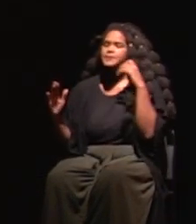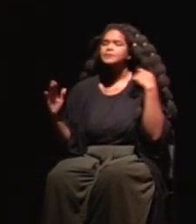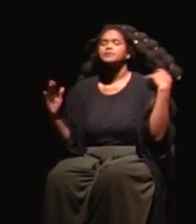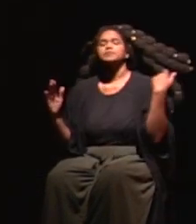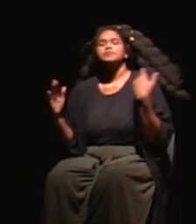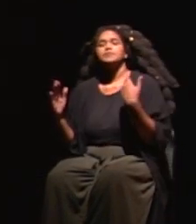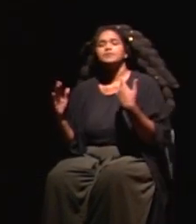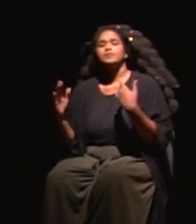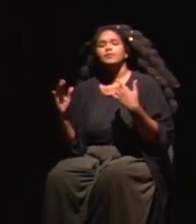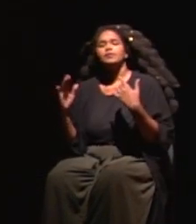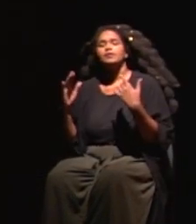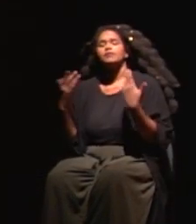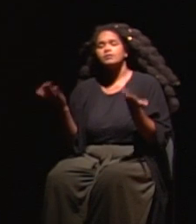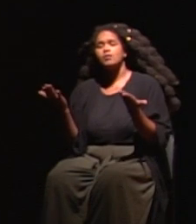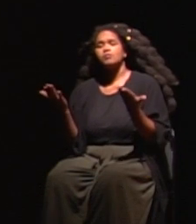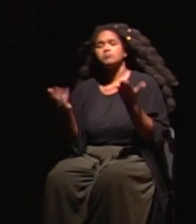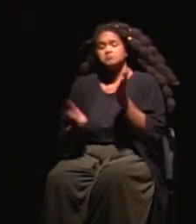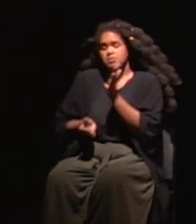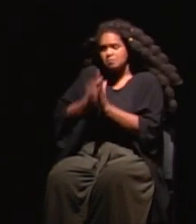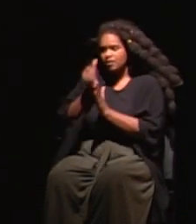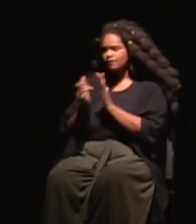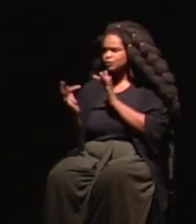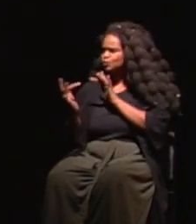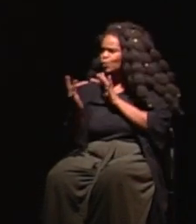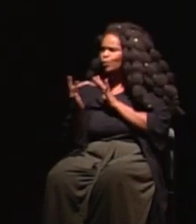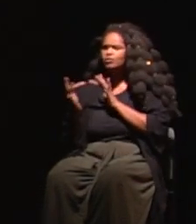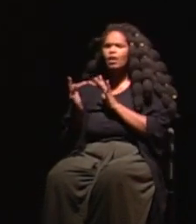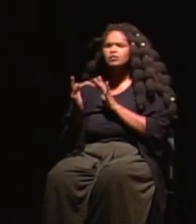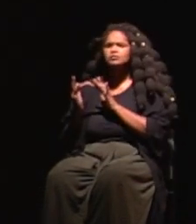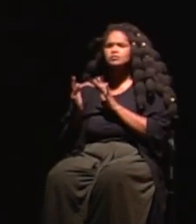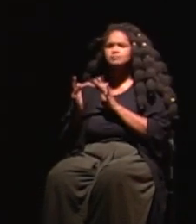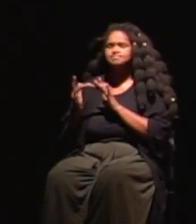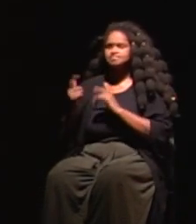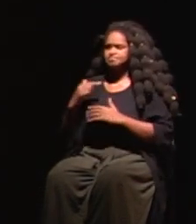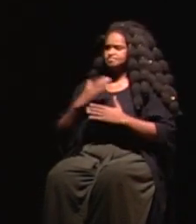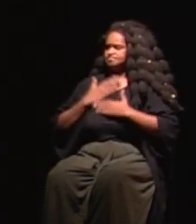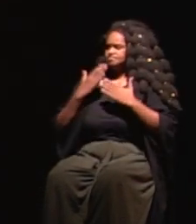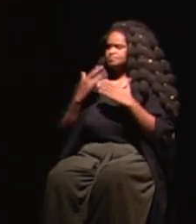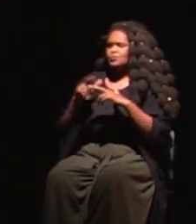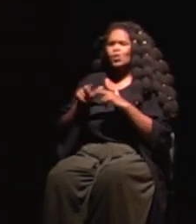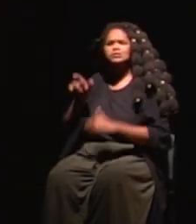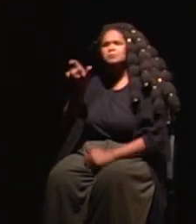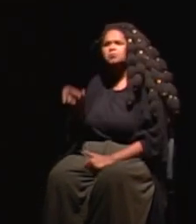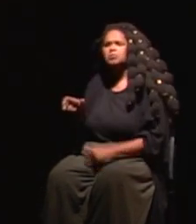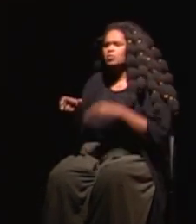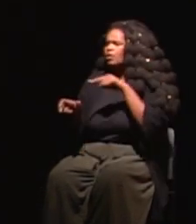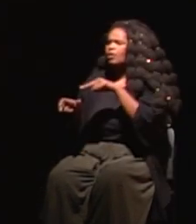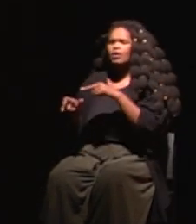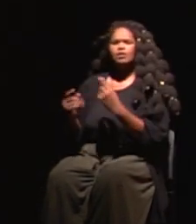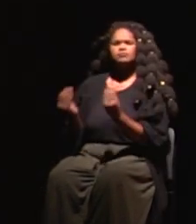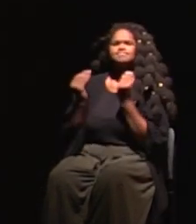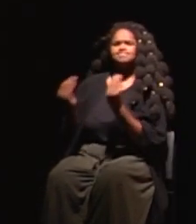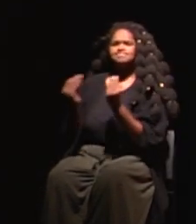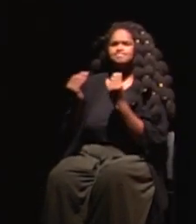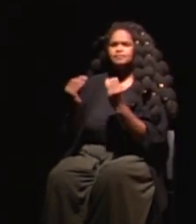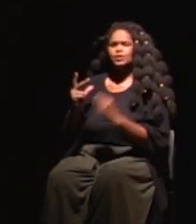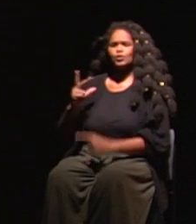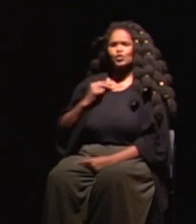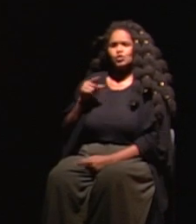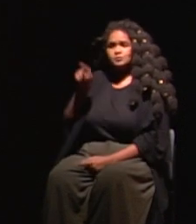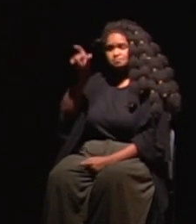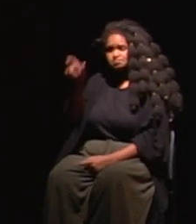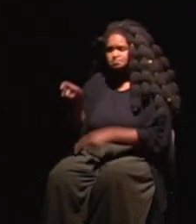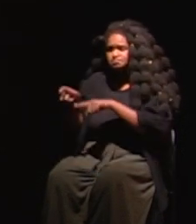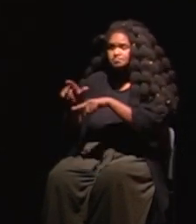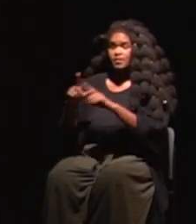desse primeiro contato, foi uma enorme surpresa, porque eu falava, que mulher é essa? Né? Que trabalho é esse de uma